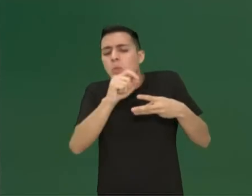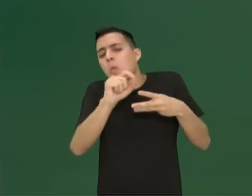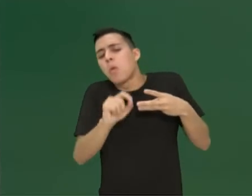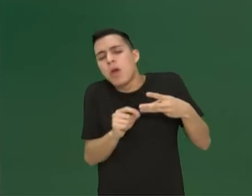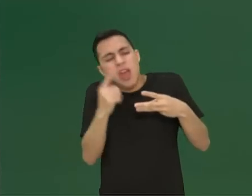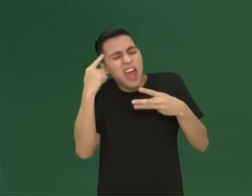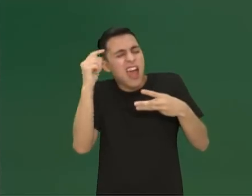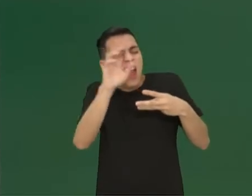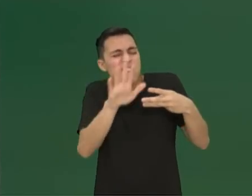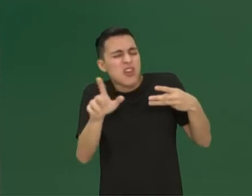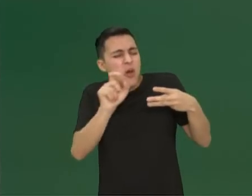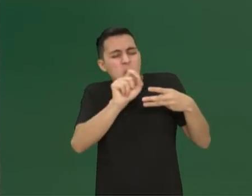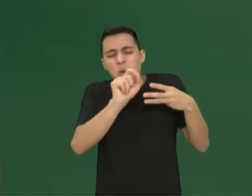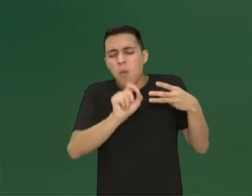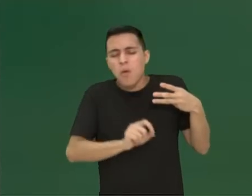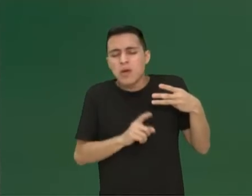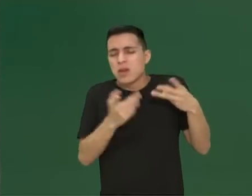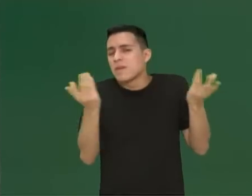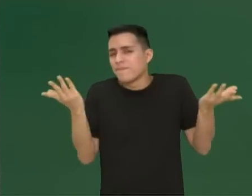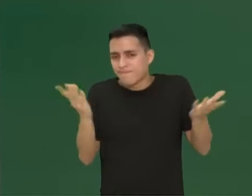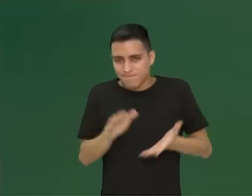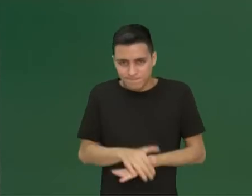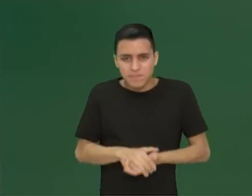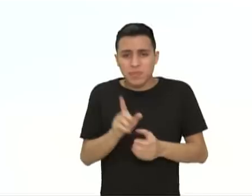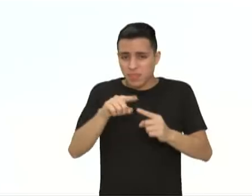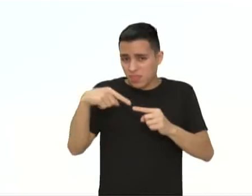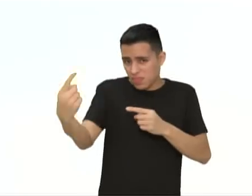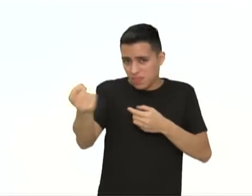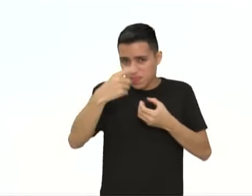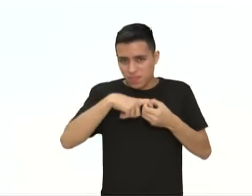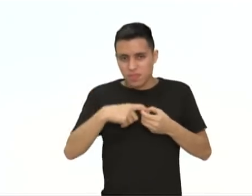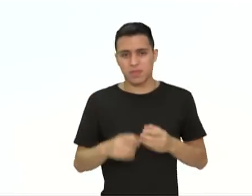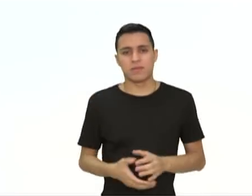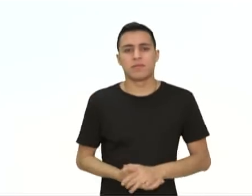tenha uma ideia das suas funções no nosso corpo. E daqui a pouco eu volto.